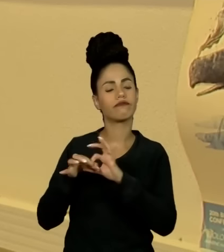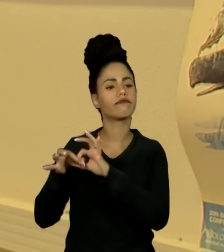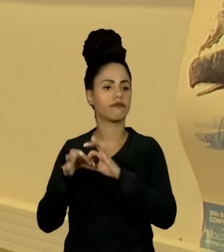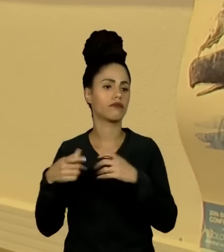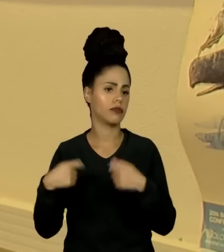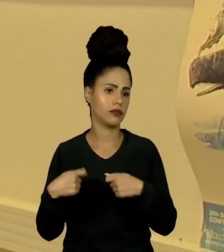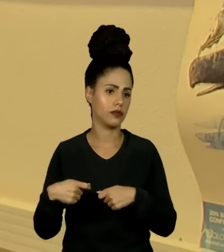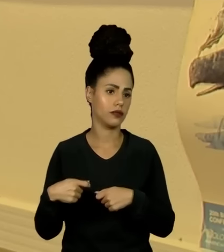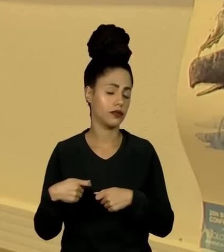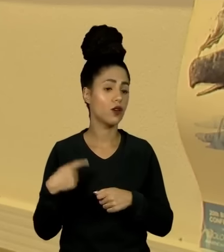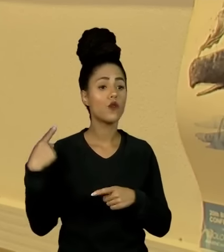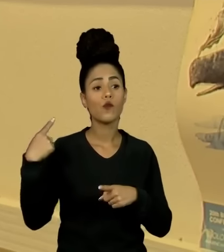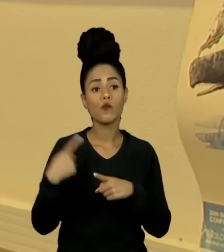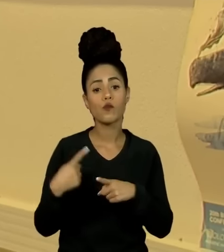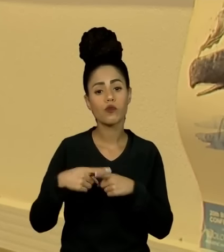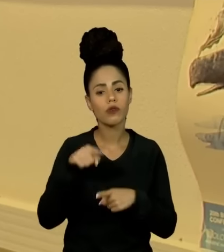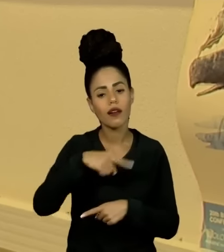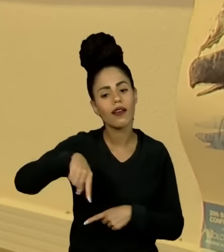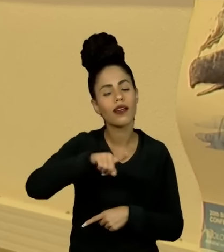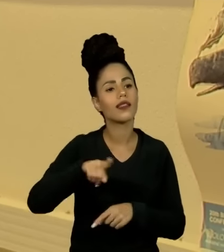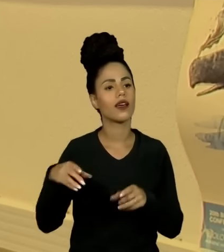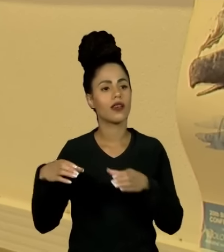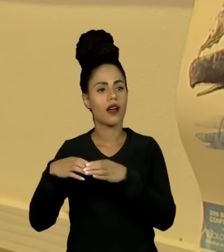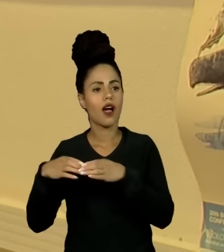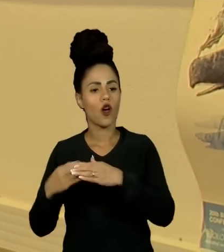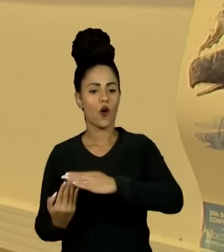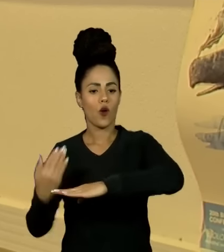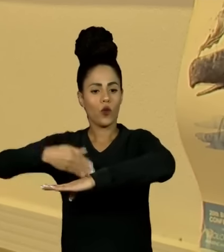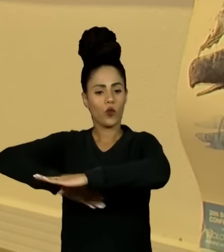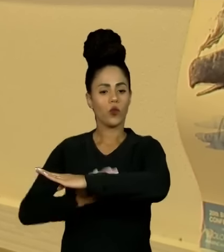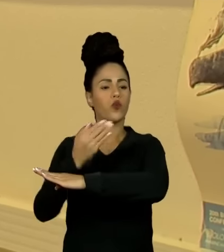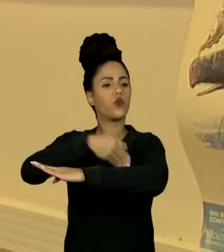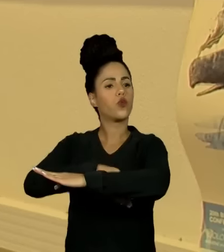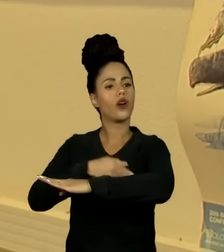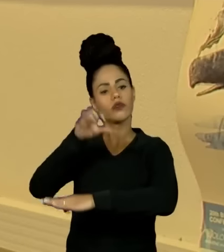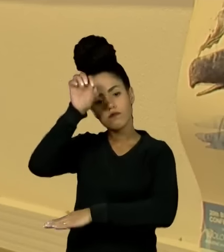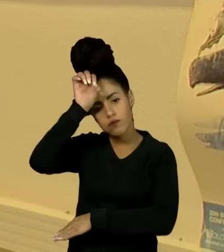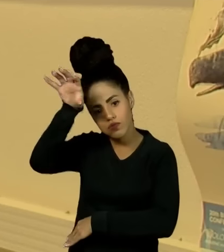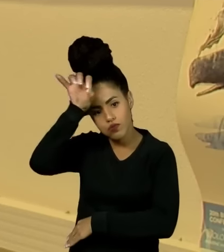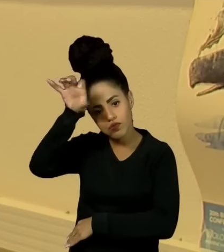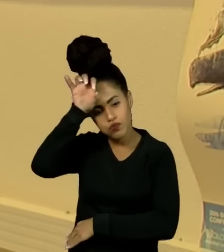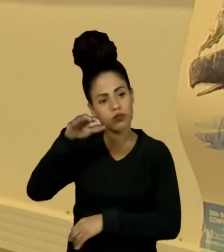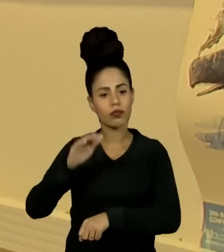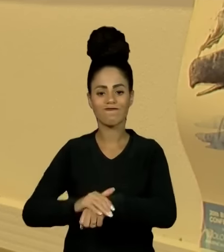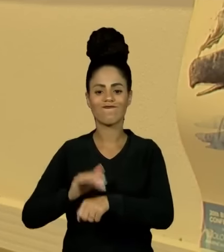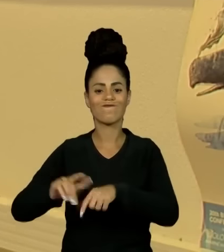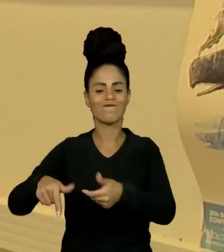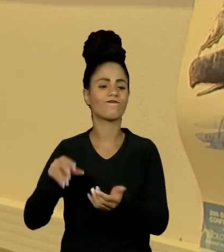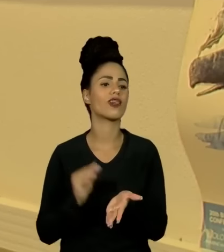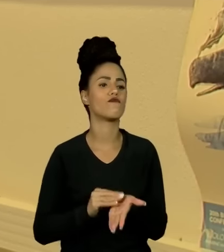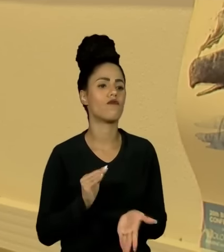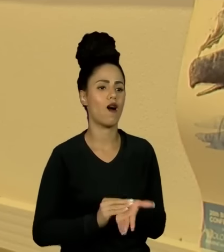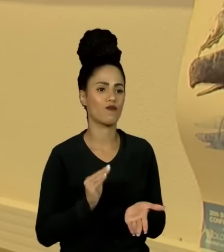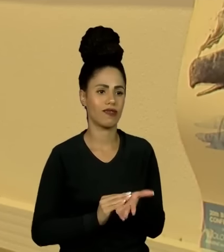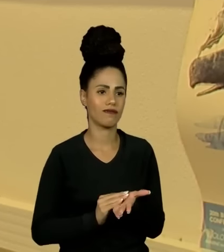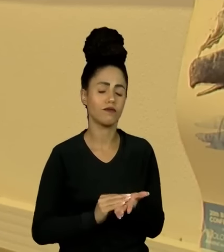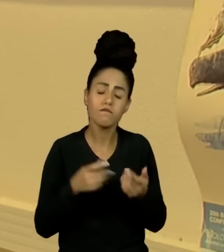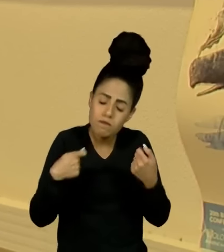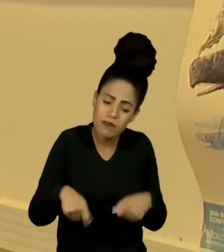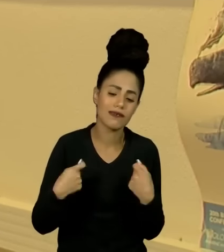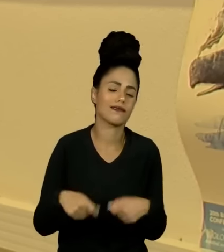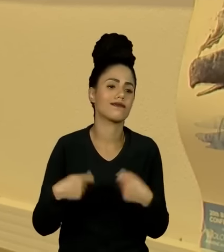robustas. No caso dos cetáceos, por exemplo, as baleias e golfinhos, as políticas públicas não existem. A gente precisa começar a trabalhar do zero.